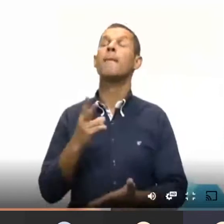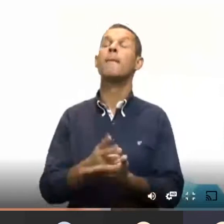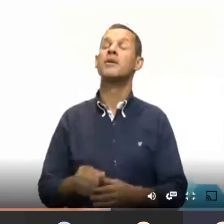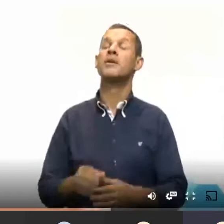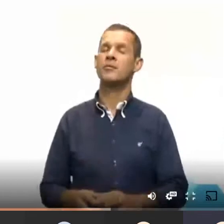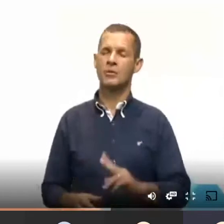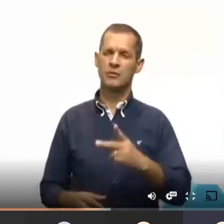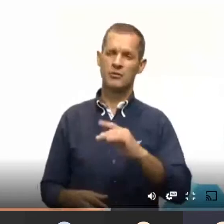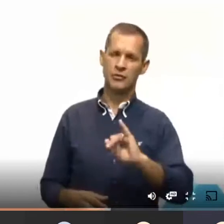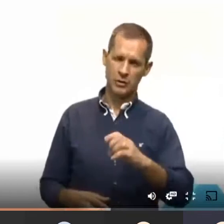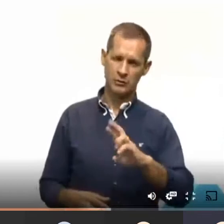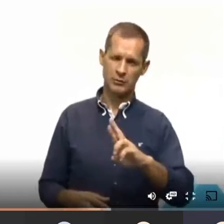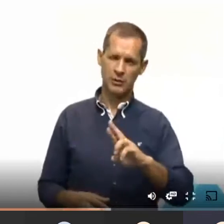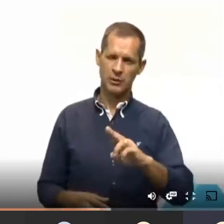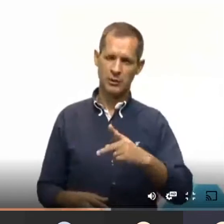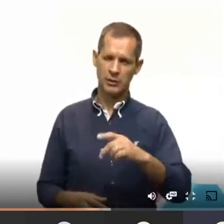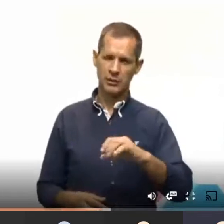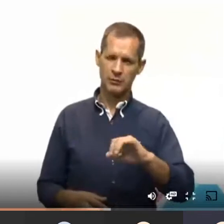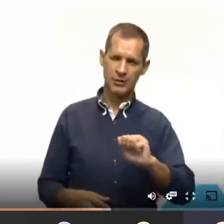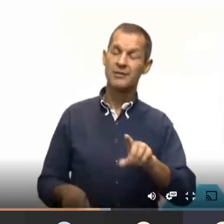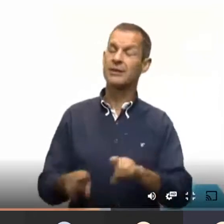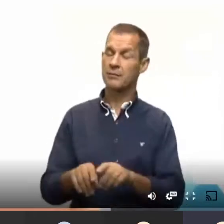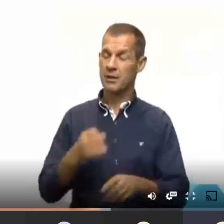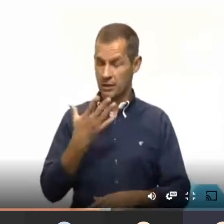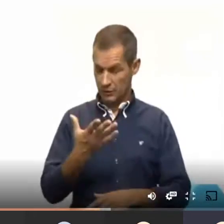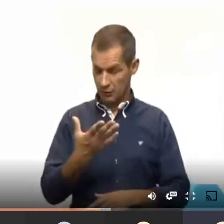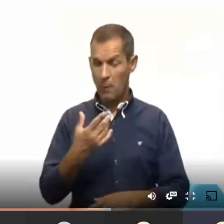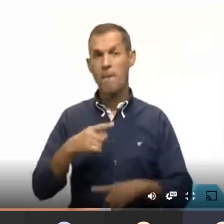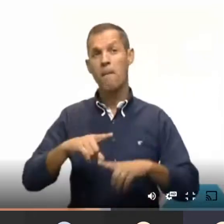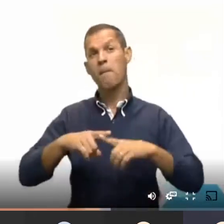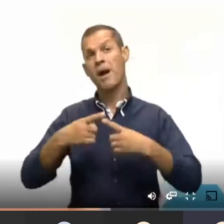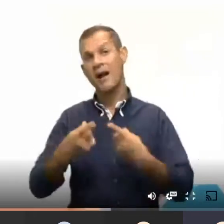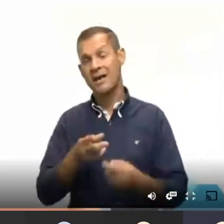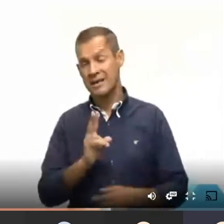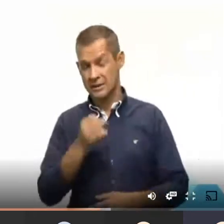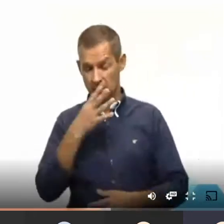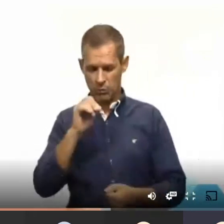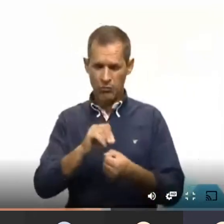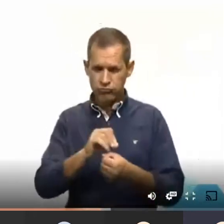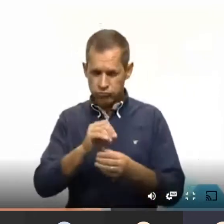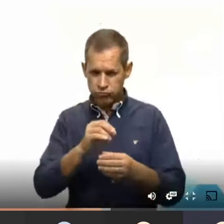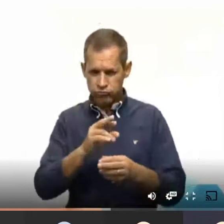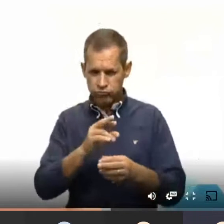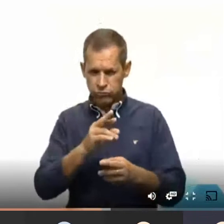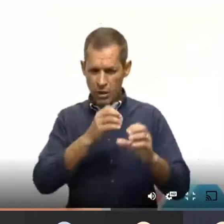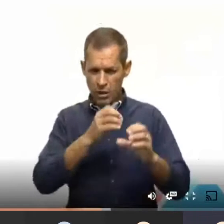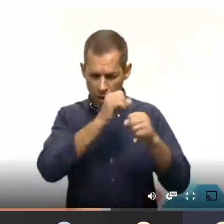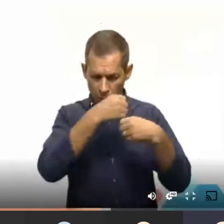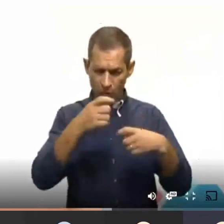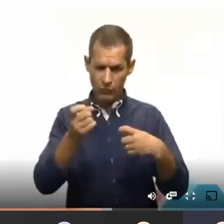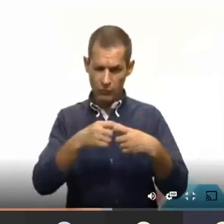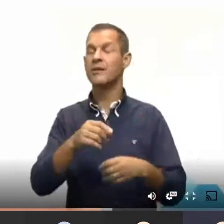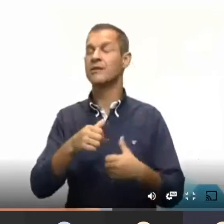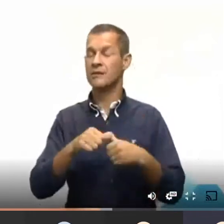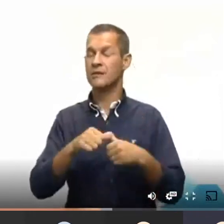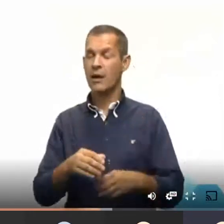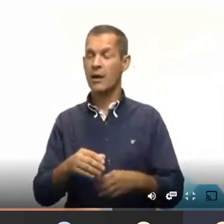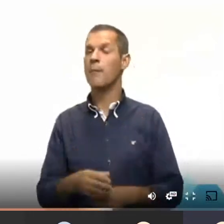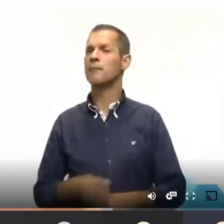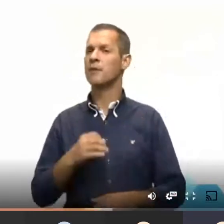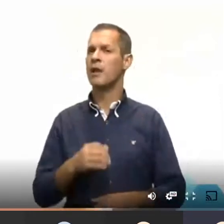Apesar de ser uma hiperplasia, né, ela é benigna. Porém, é sempre bom fazer o check-up, né? Verificar se ela